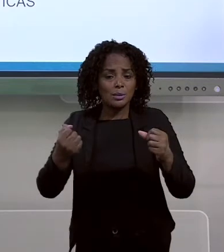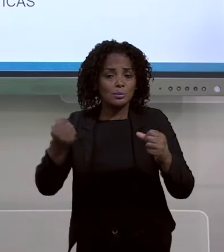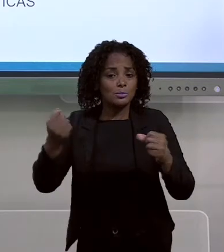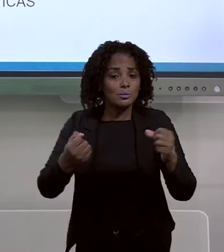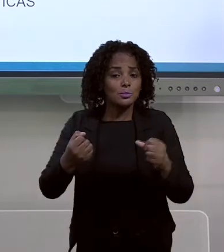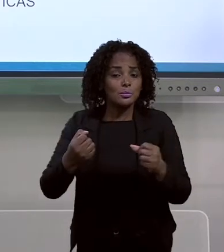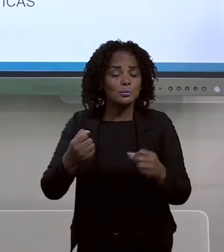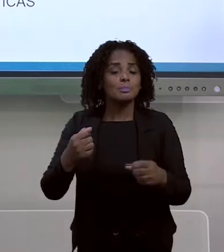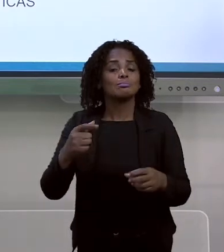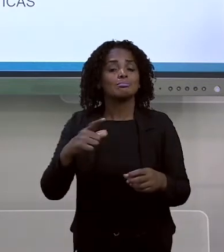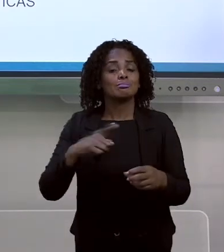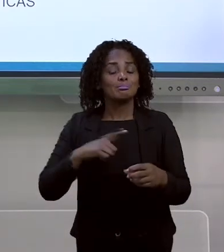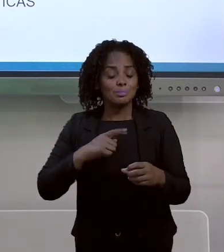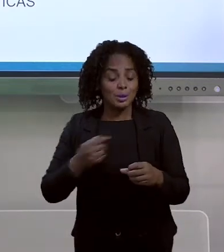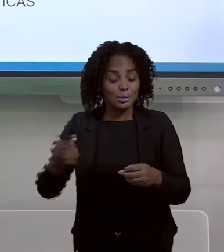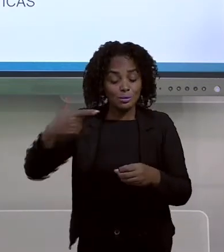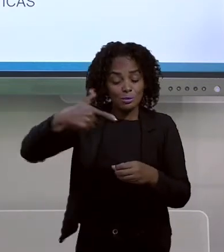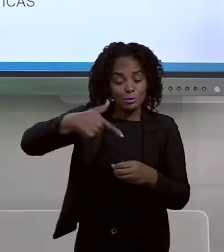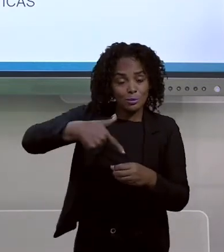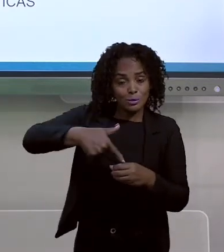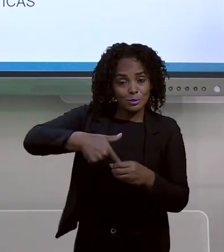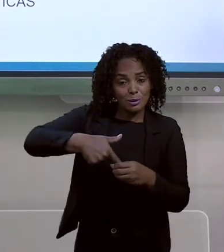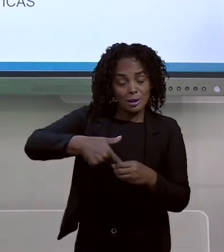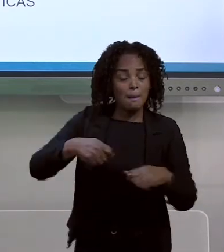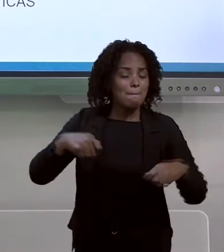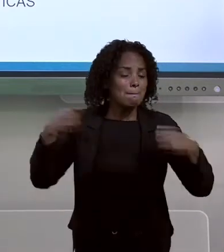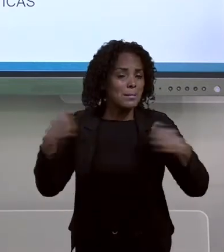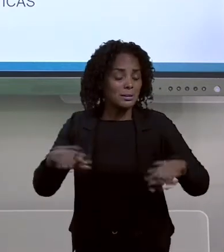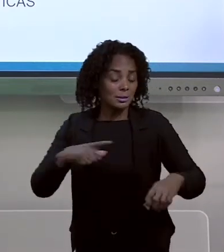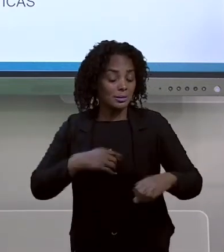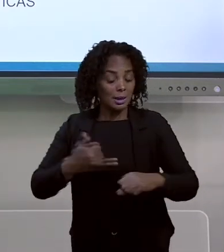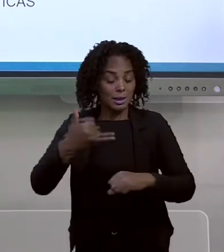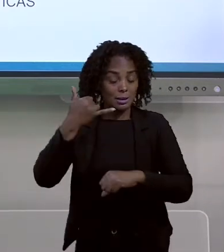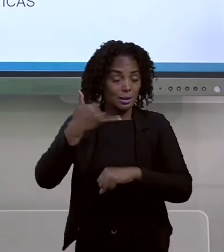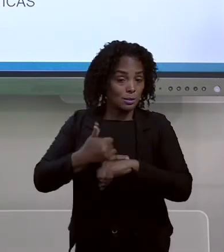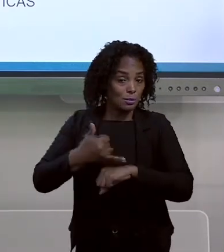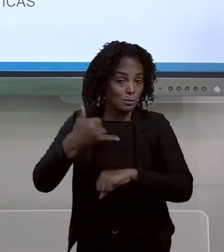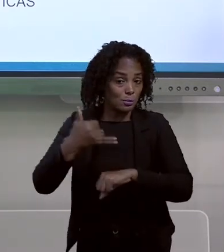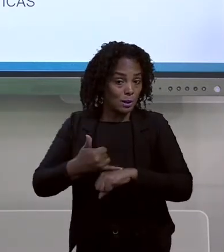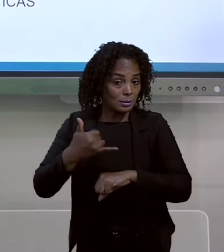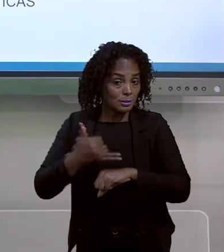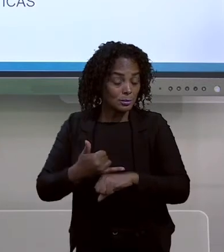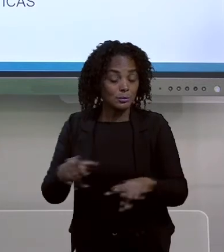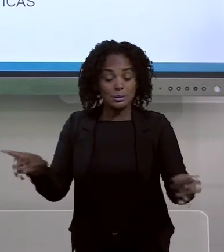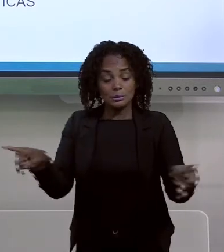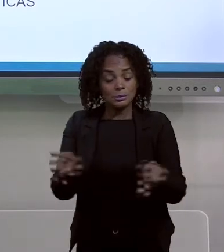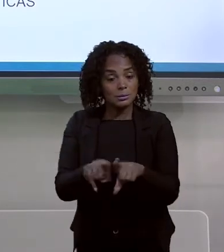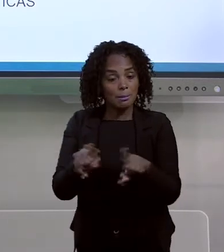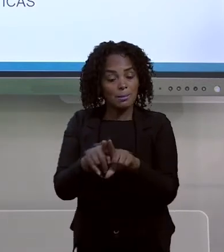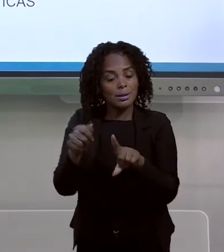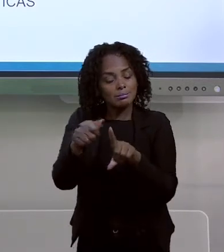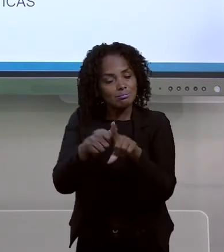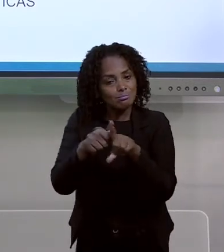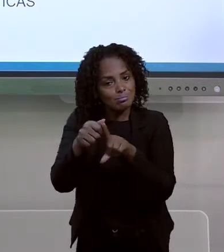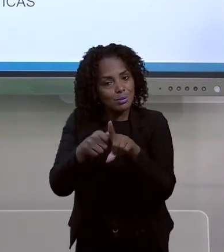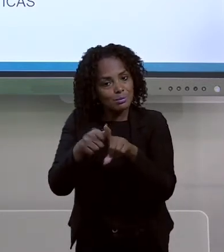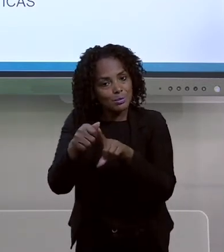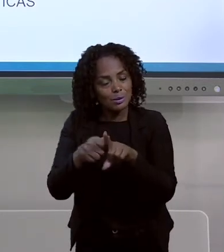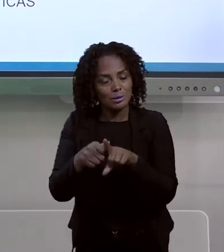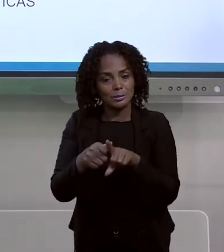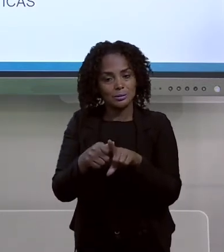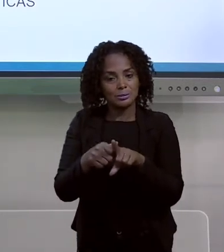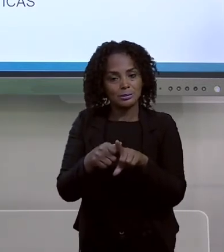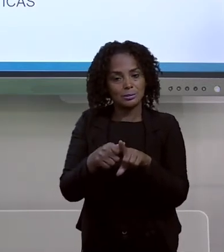combustível, mas também precisa ter o aço e precisa ter a borracha. Então essa borracha é muito